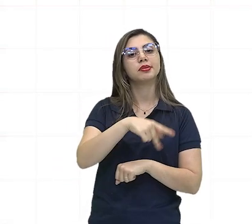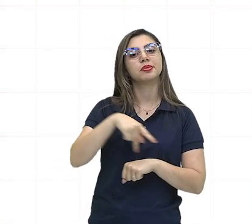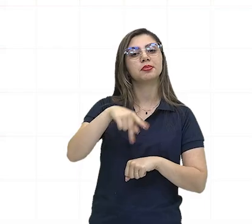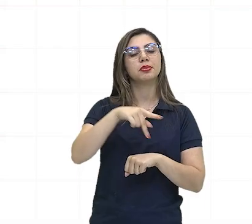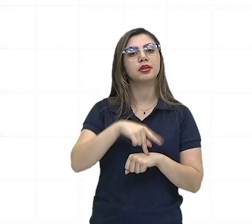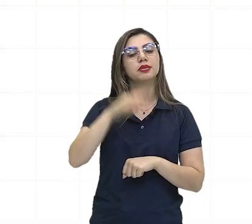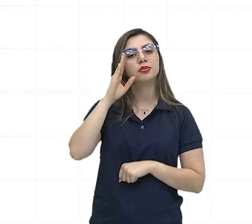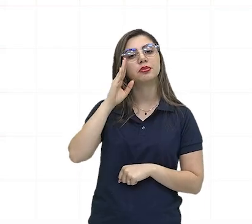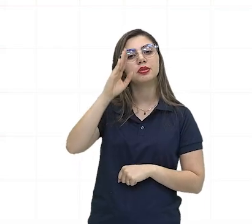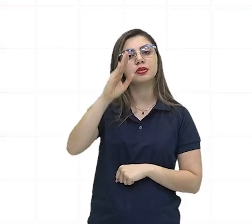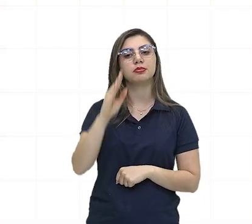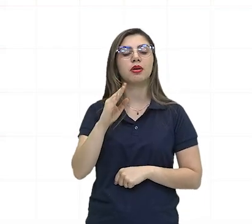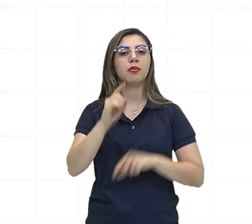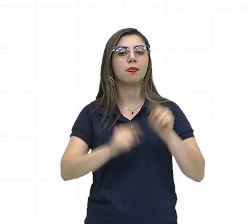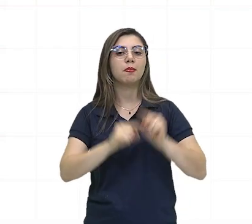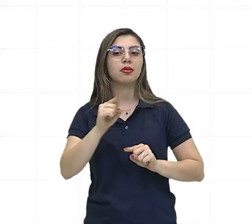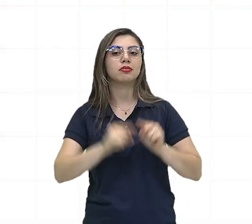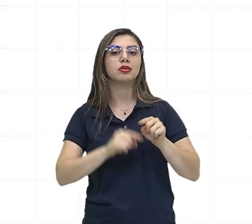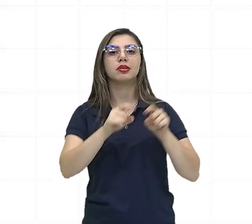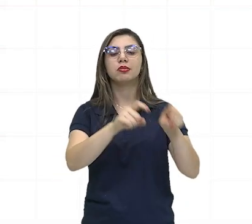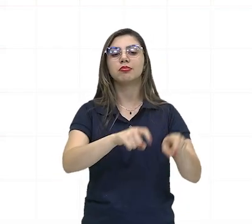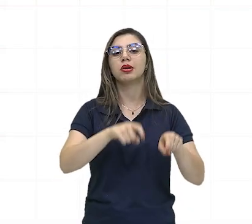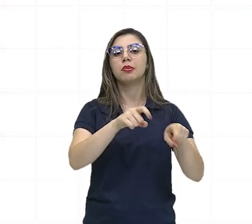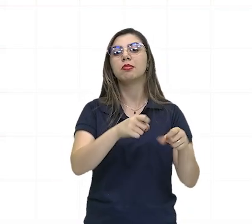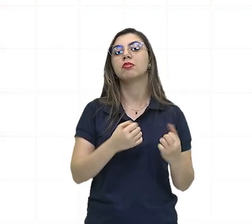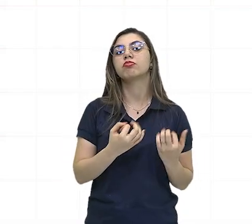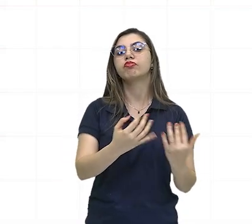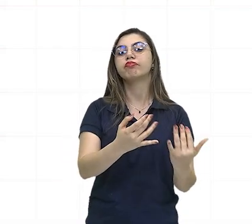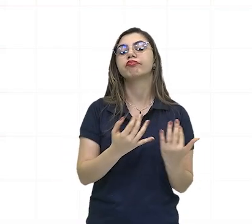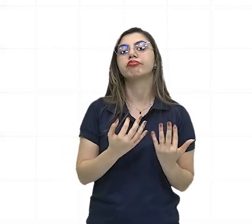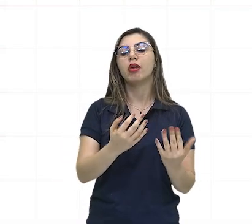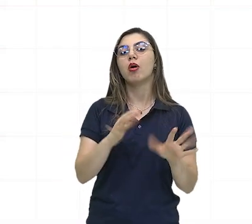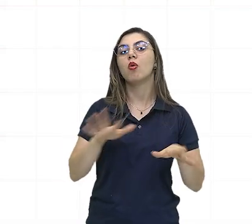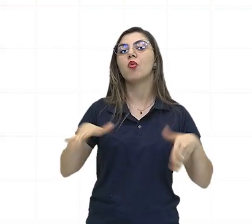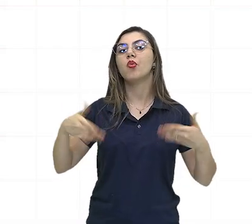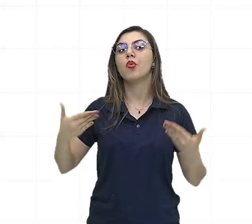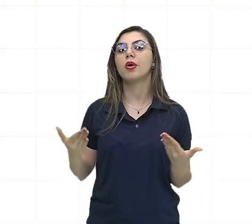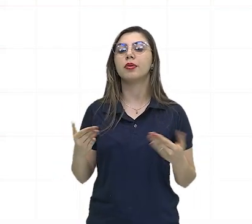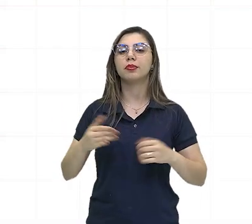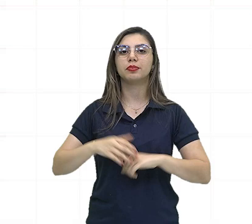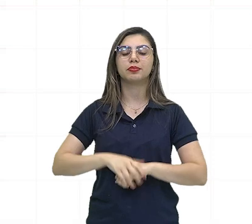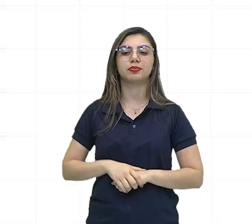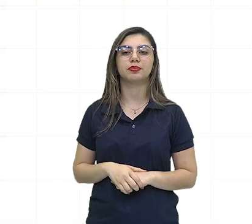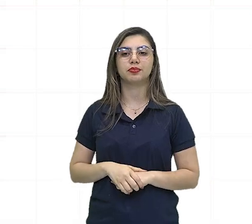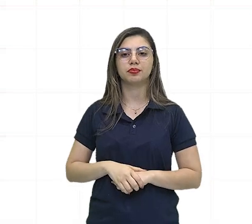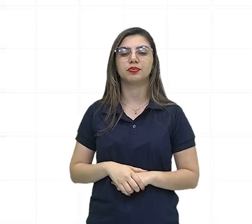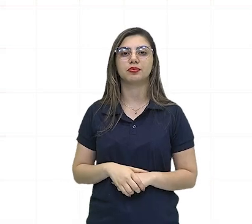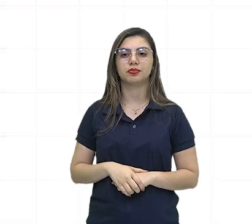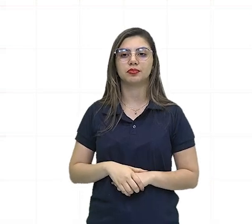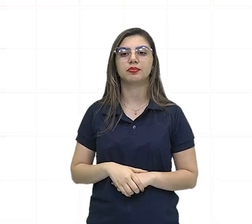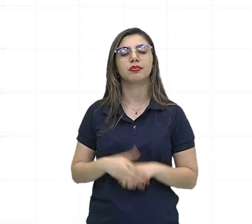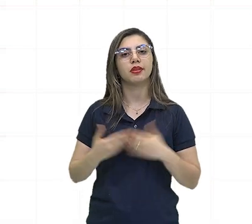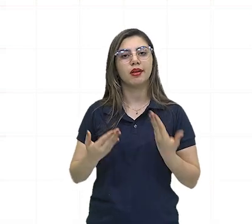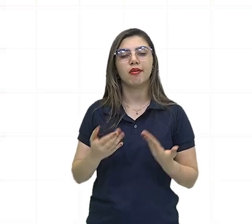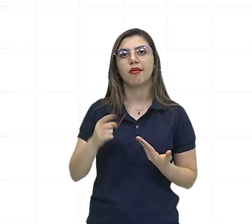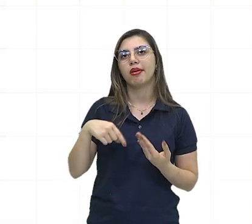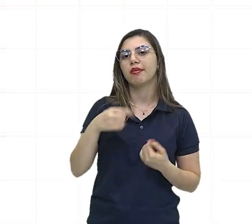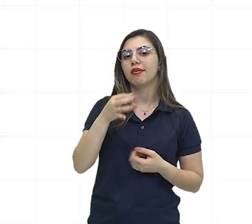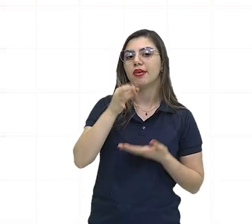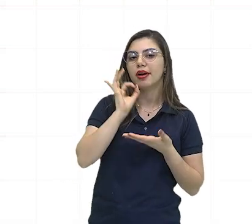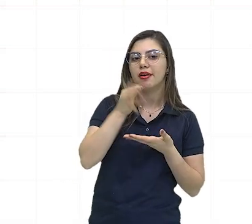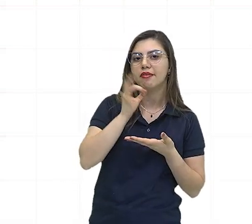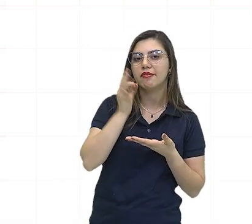país, os principais produtos agrícolas que nós temos aí na agricultura plantation são o café,